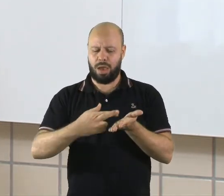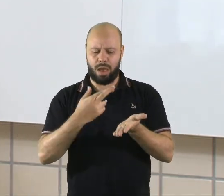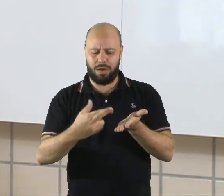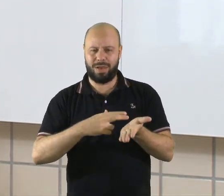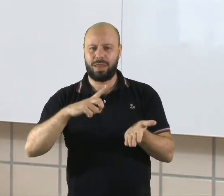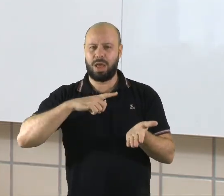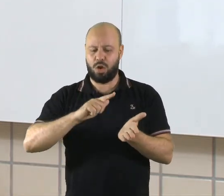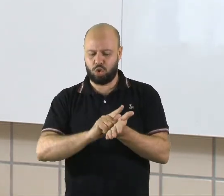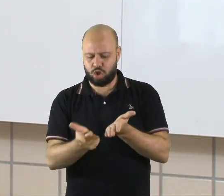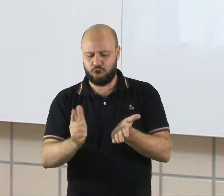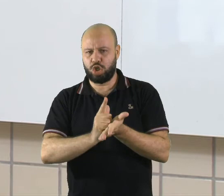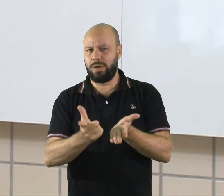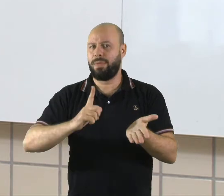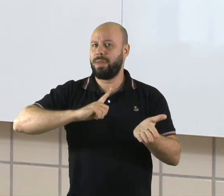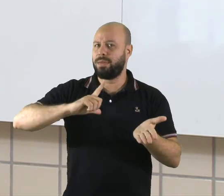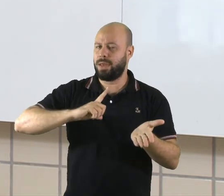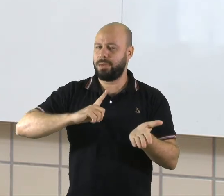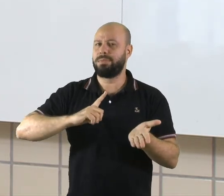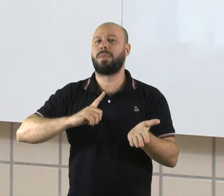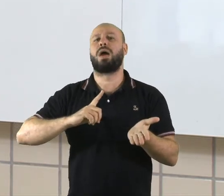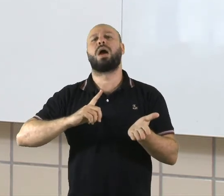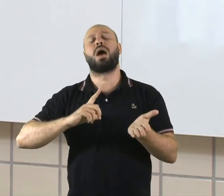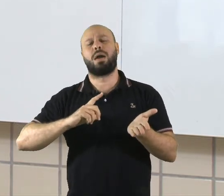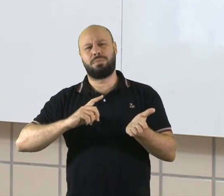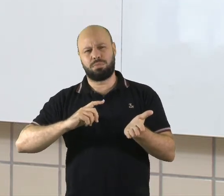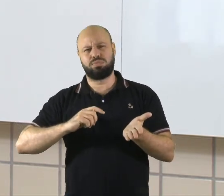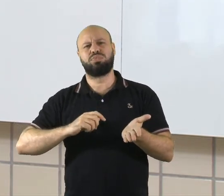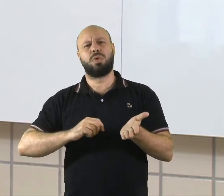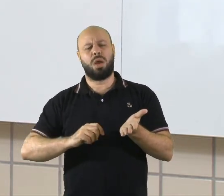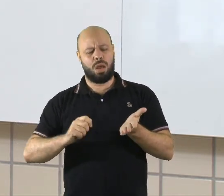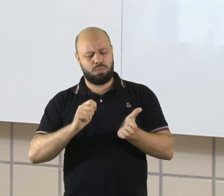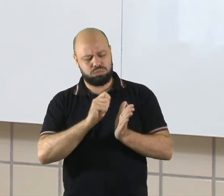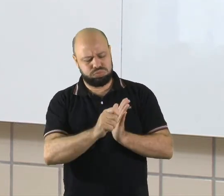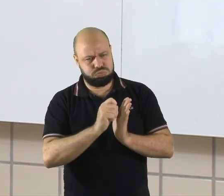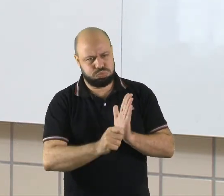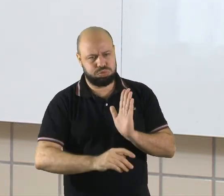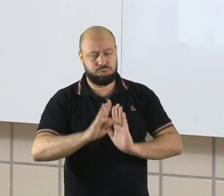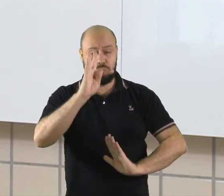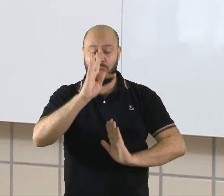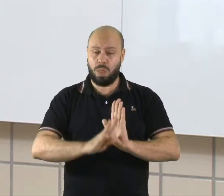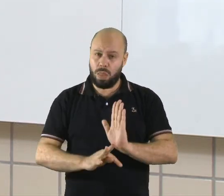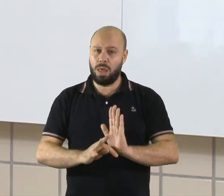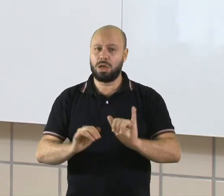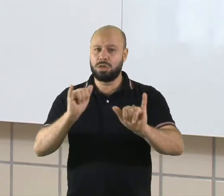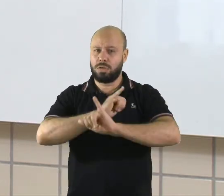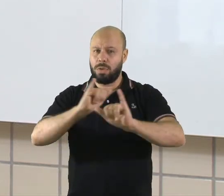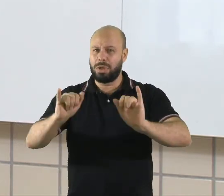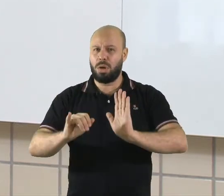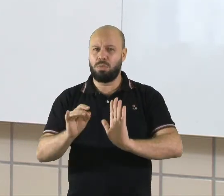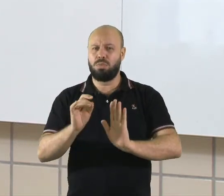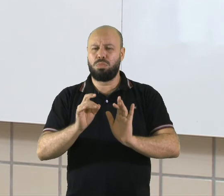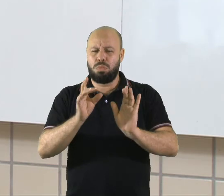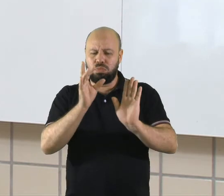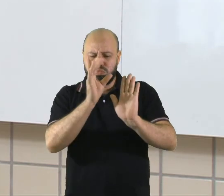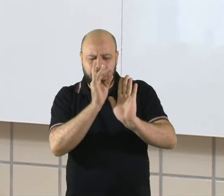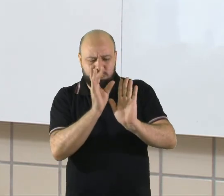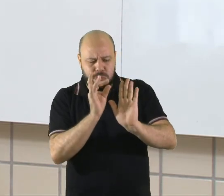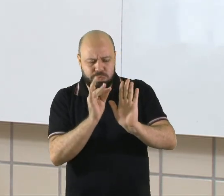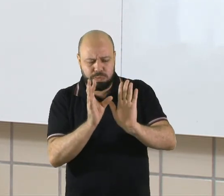a jornais, produza um texto informativo com mais detalhes, tudo bem? Lembrando da